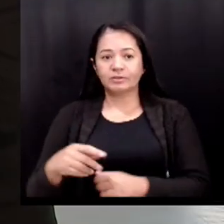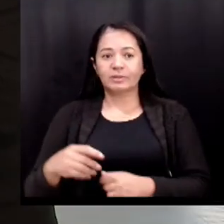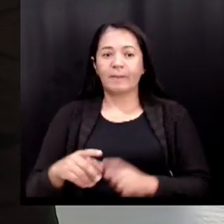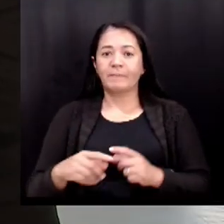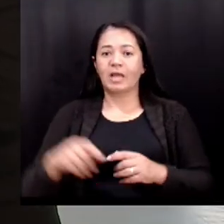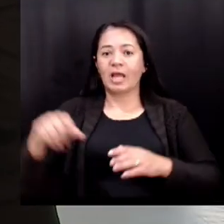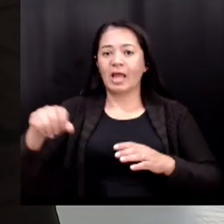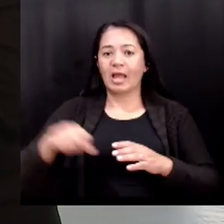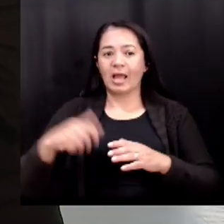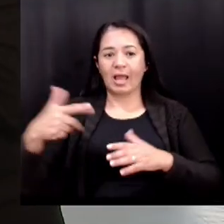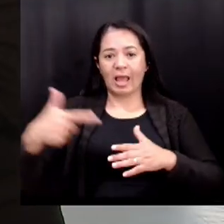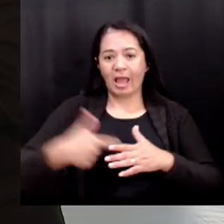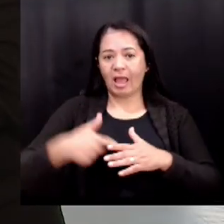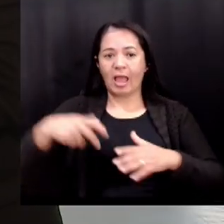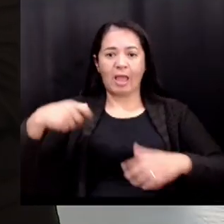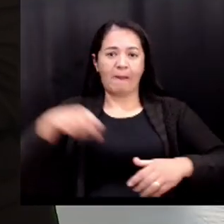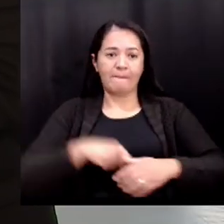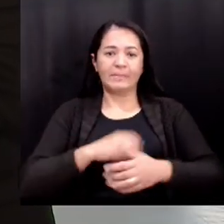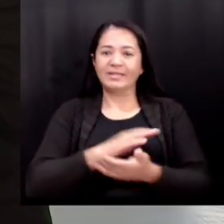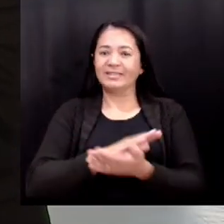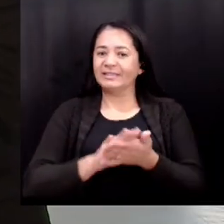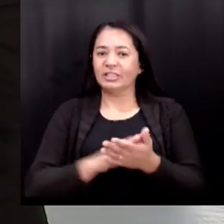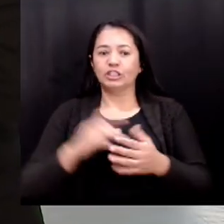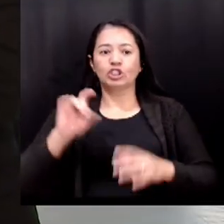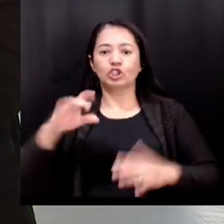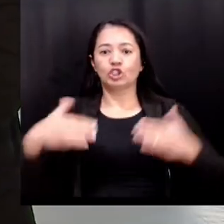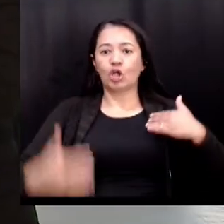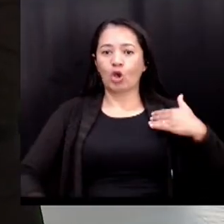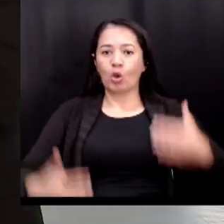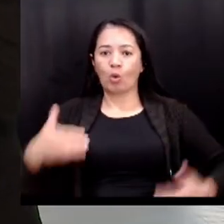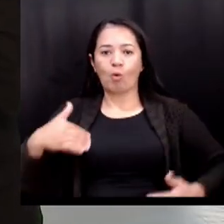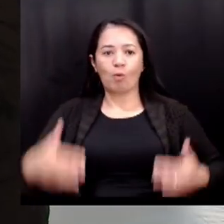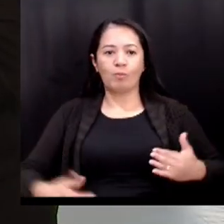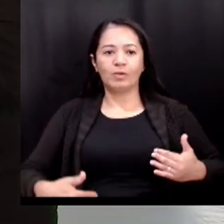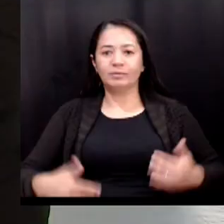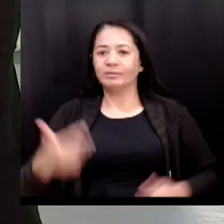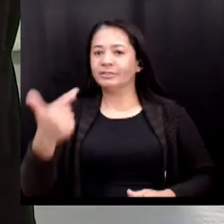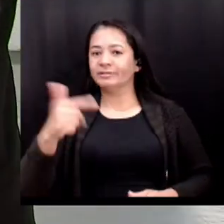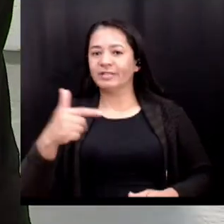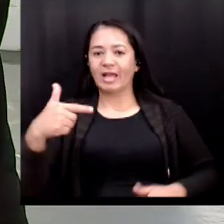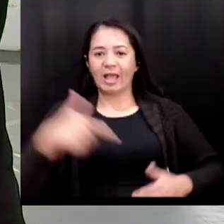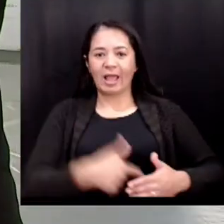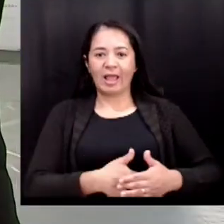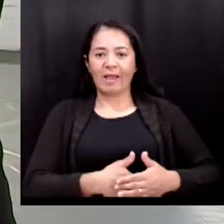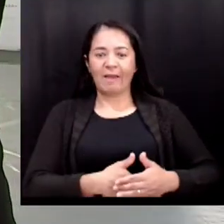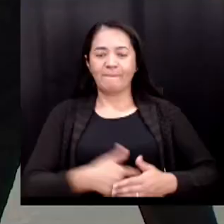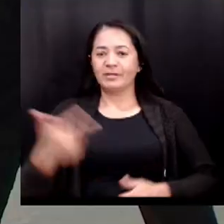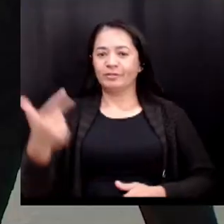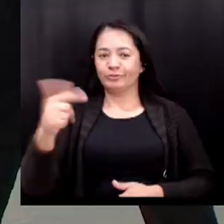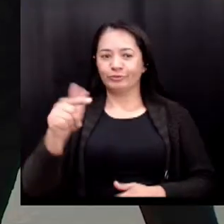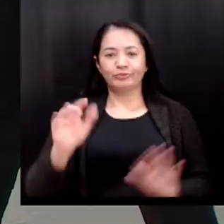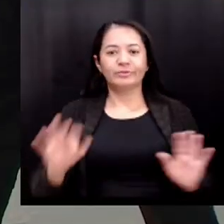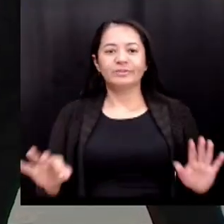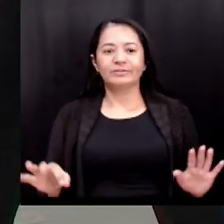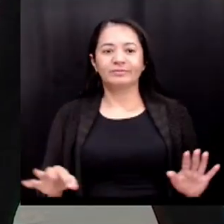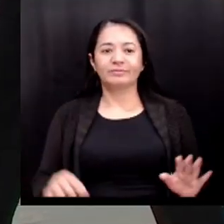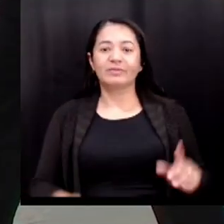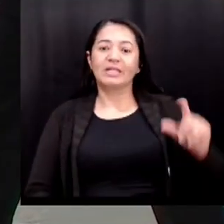que é o combate corpo a corpo desarmado. Não envolve arma, taijutsu. Se envolver